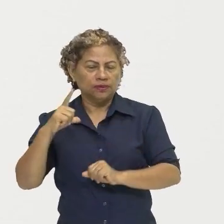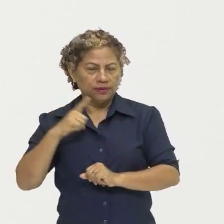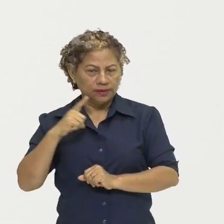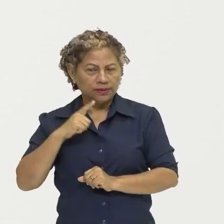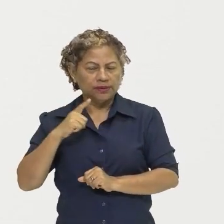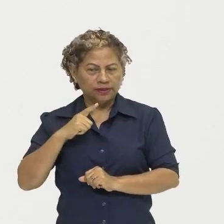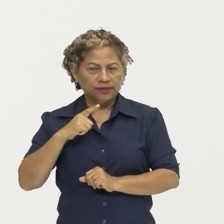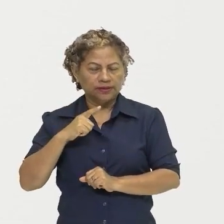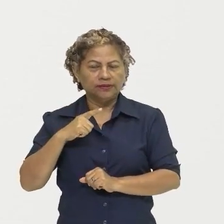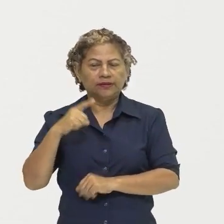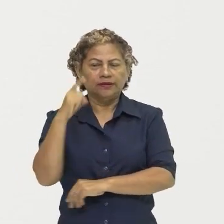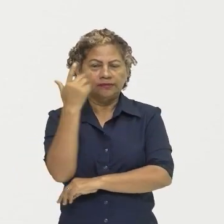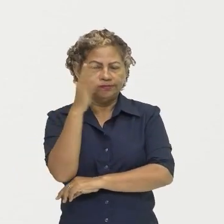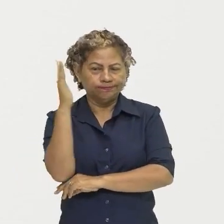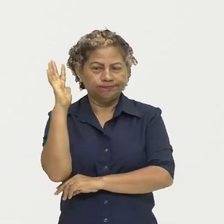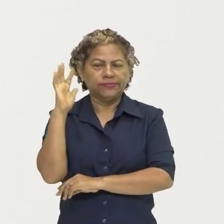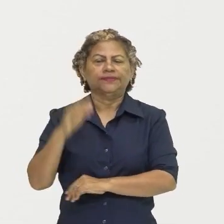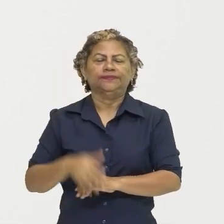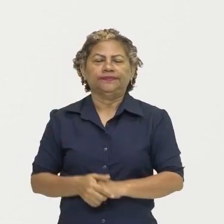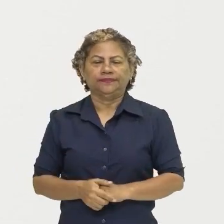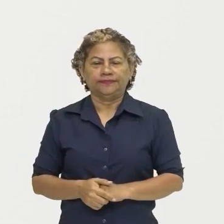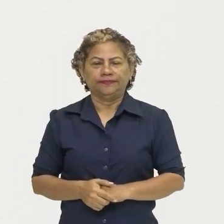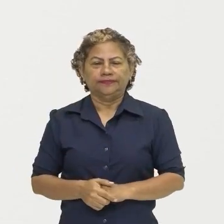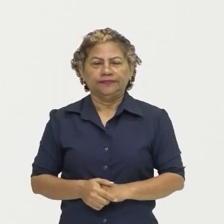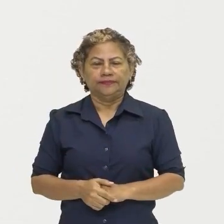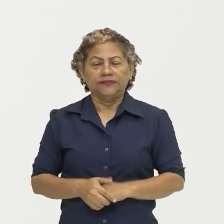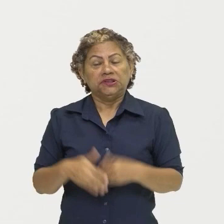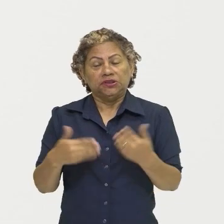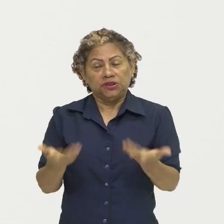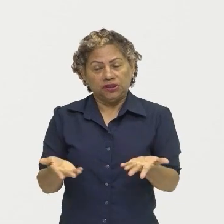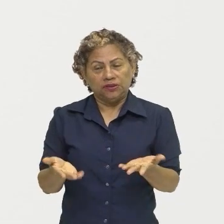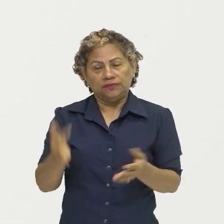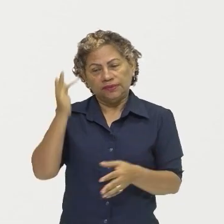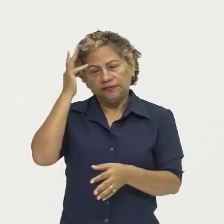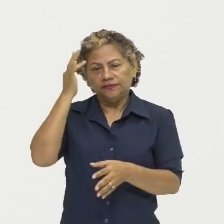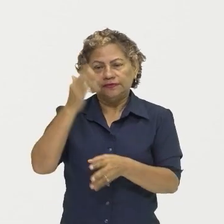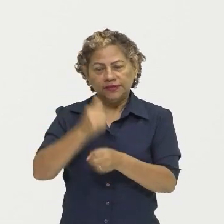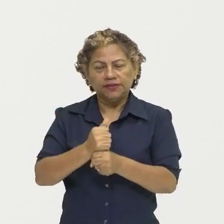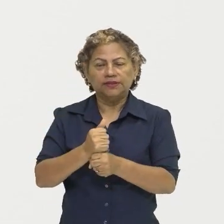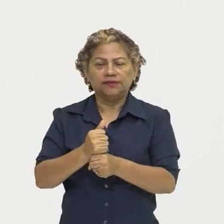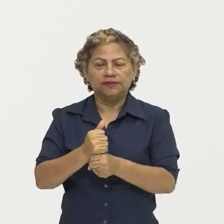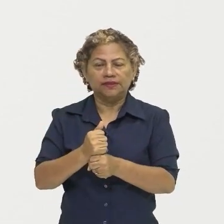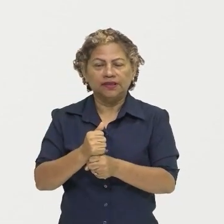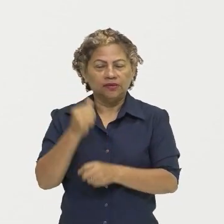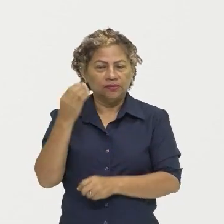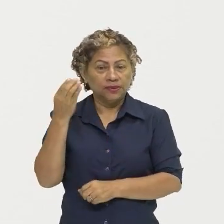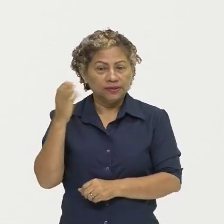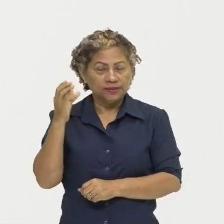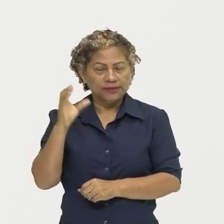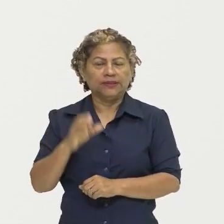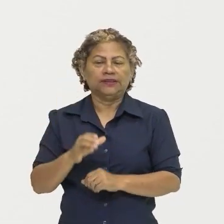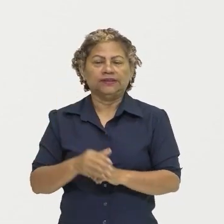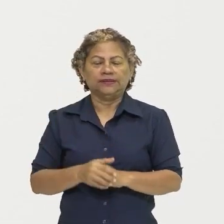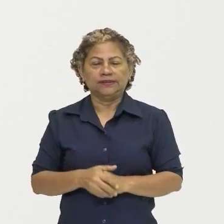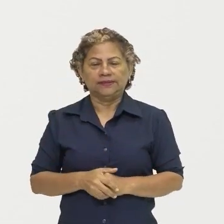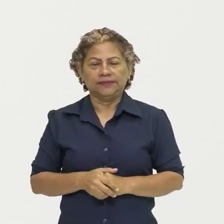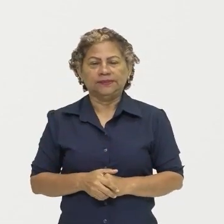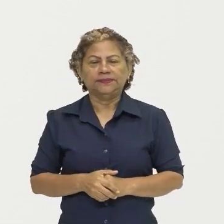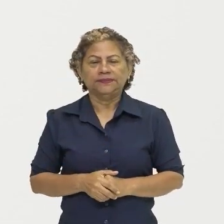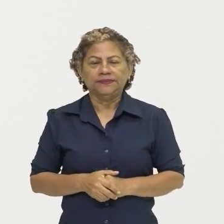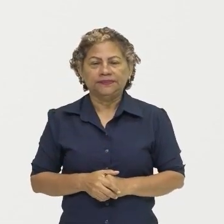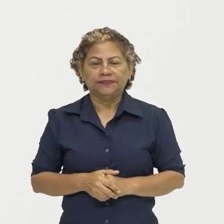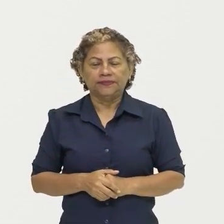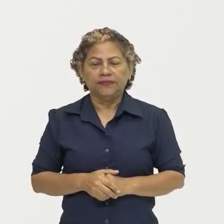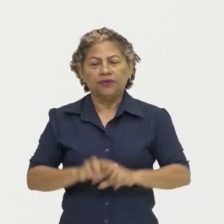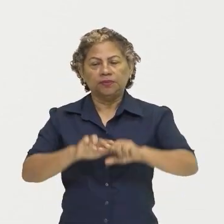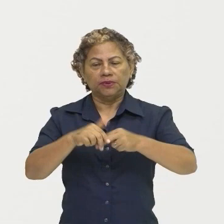fenômenos naturais. A física é uma ciência voltada ao estudo dos fenômenos